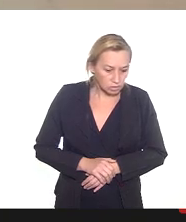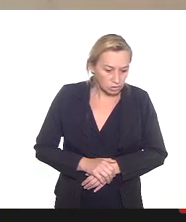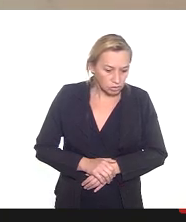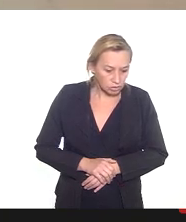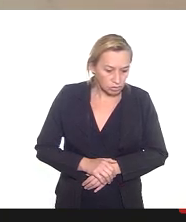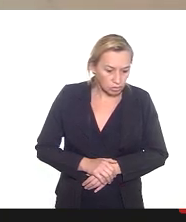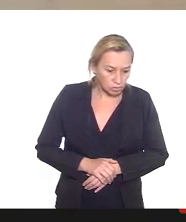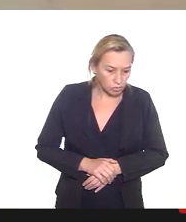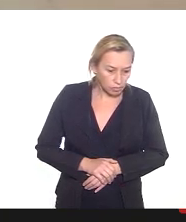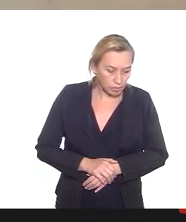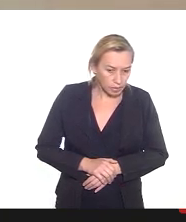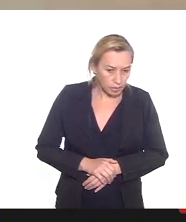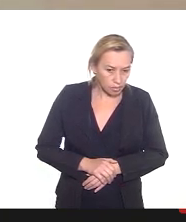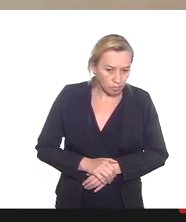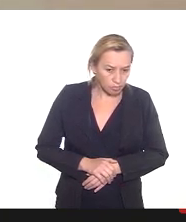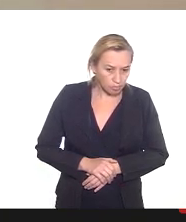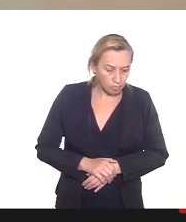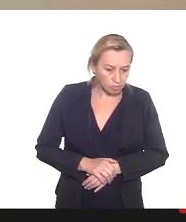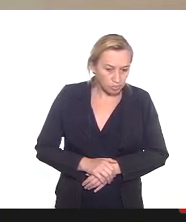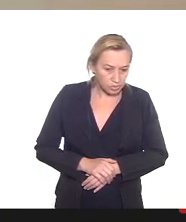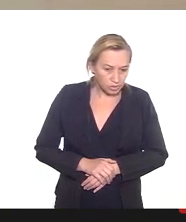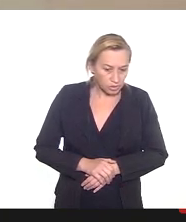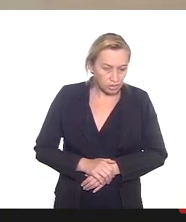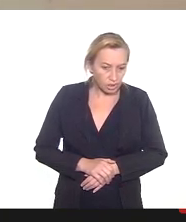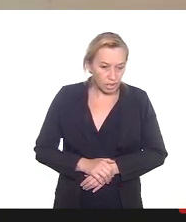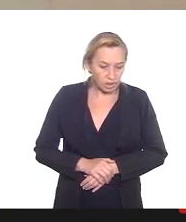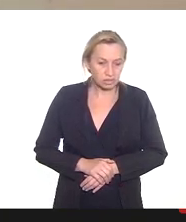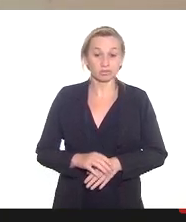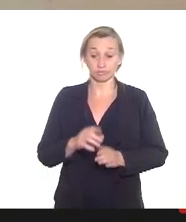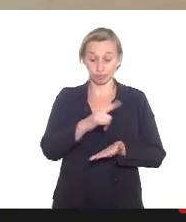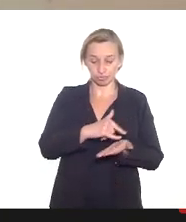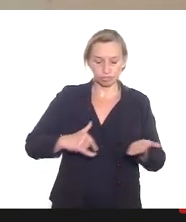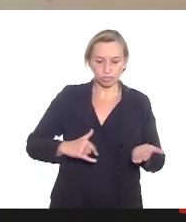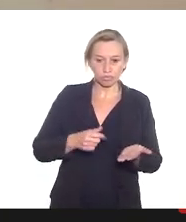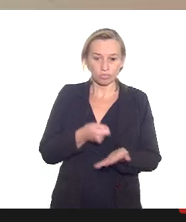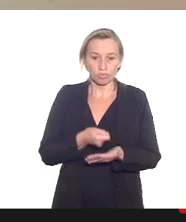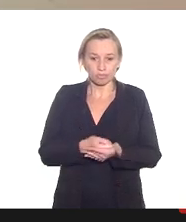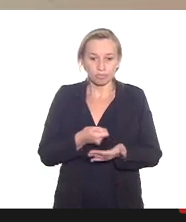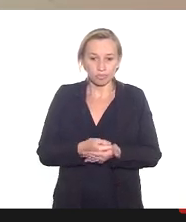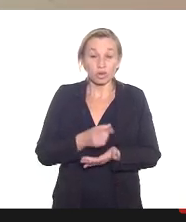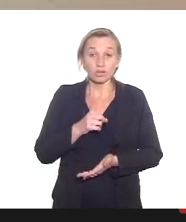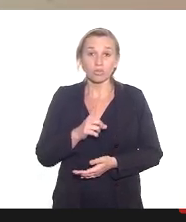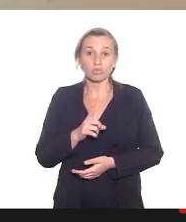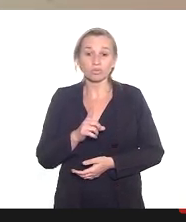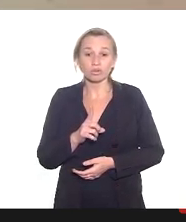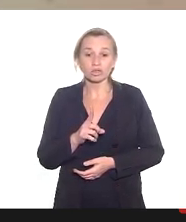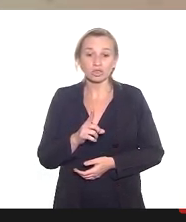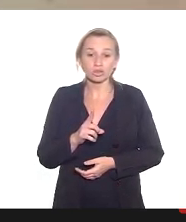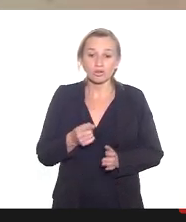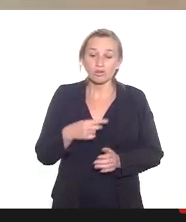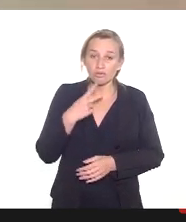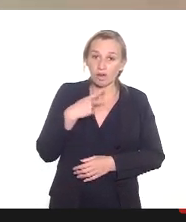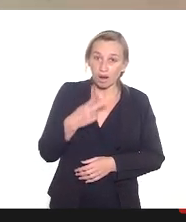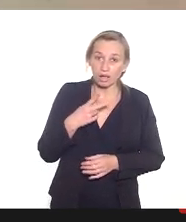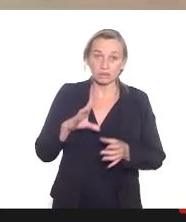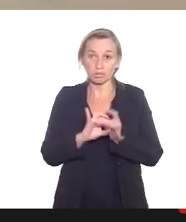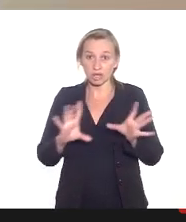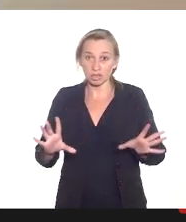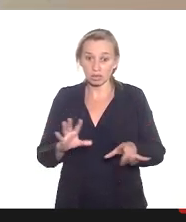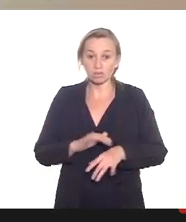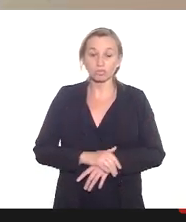é um preto de tirar essa esse parecer esse documento essa exigência não seja e colocar a lamber